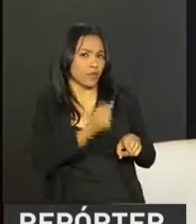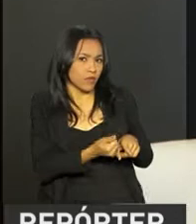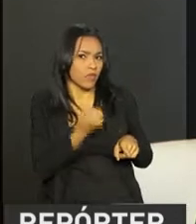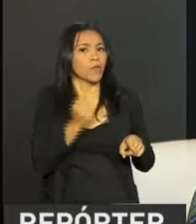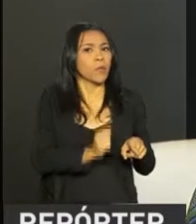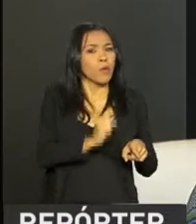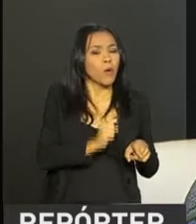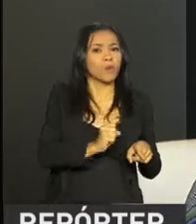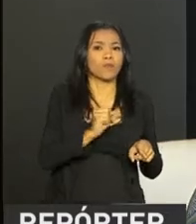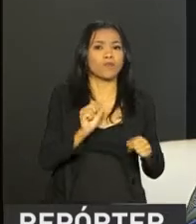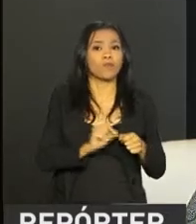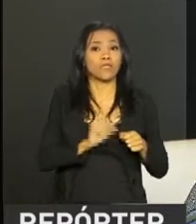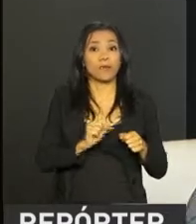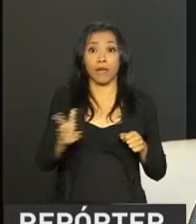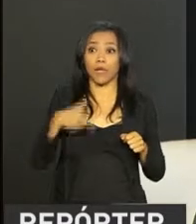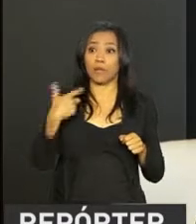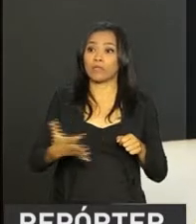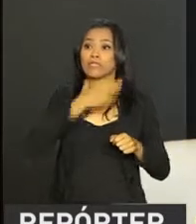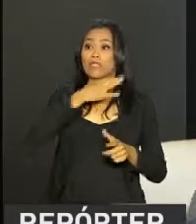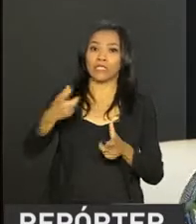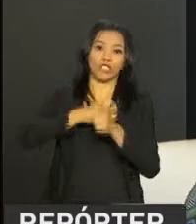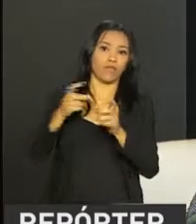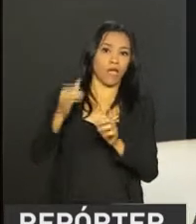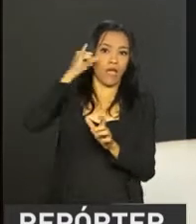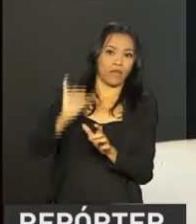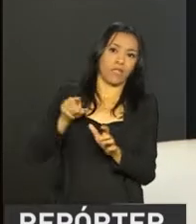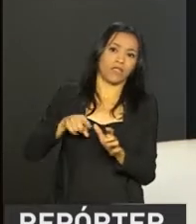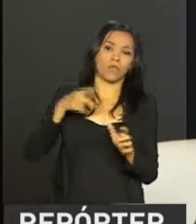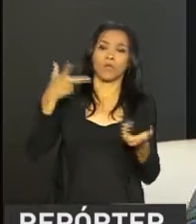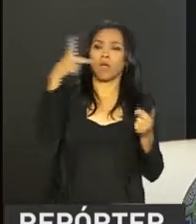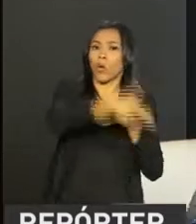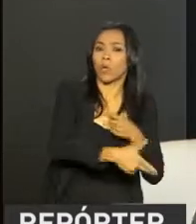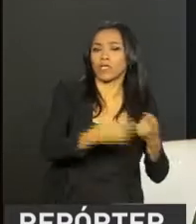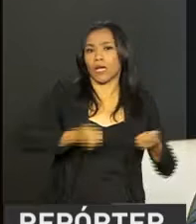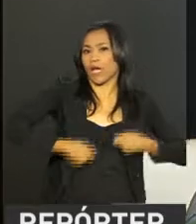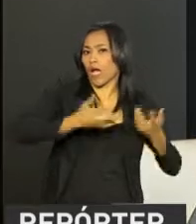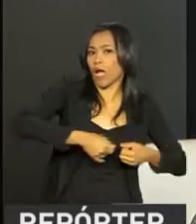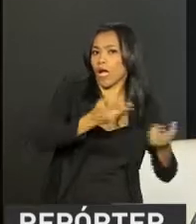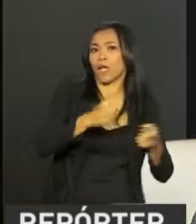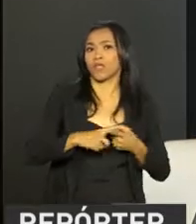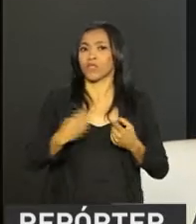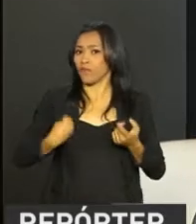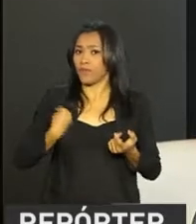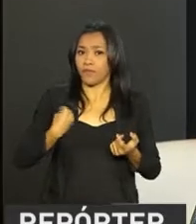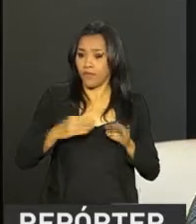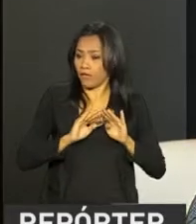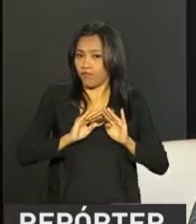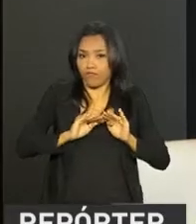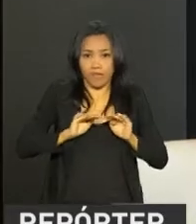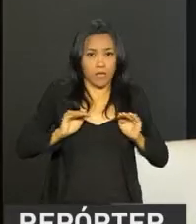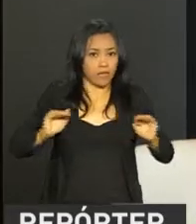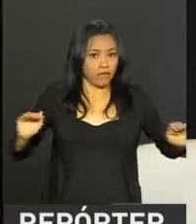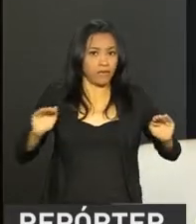efetivamente? O que eu posso fazer para eu não me endividar ainda mais? Cortar alguns gastos, viver dentro do padrão da família e,